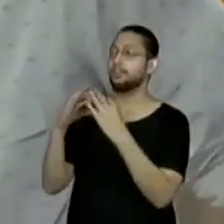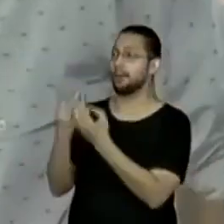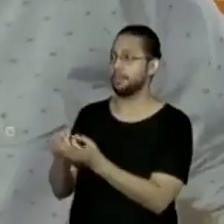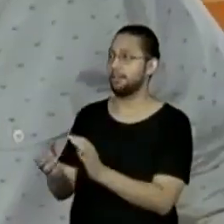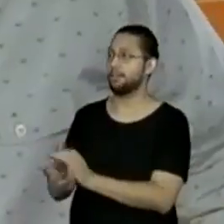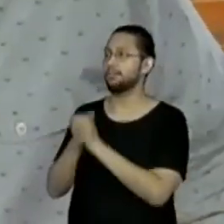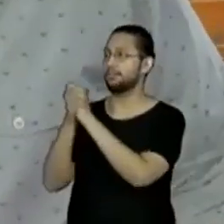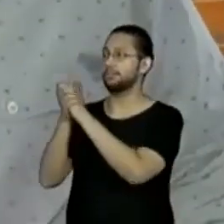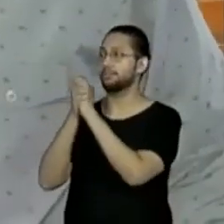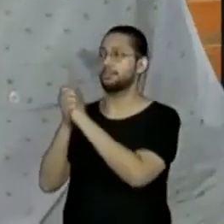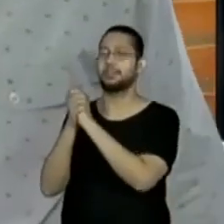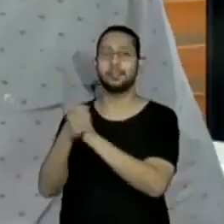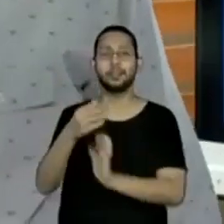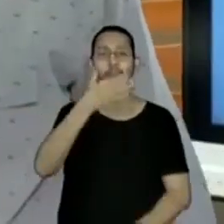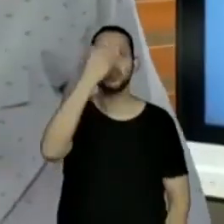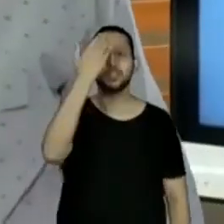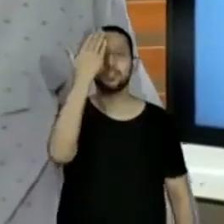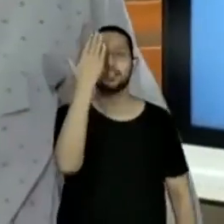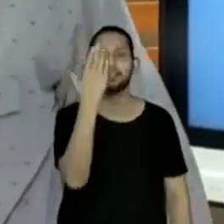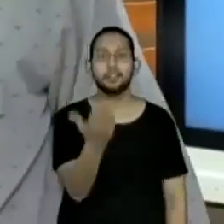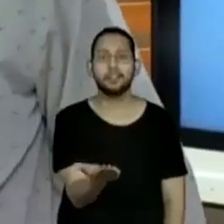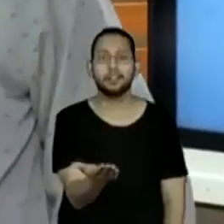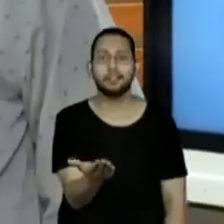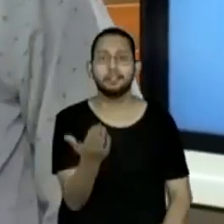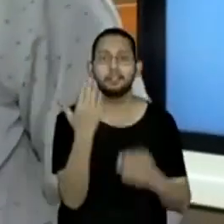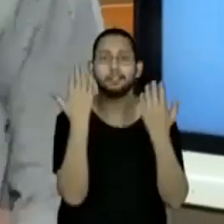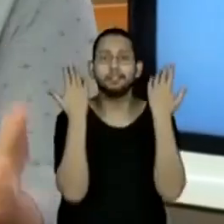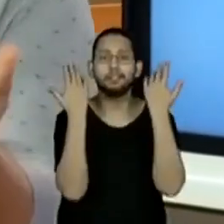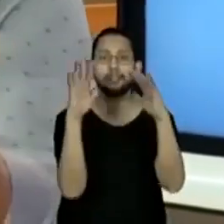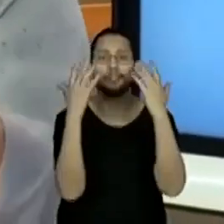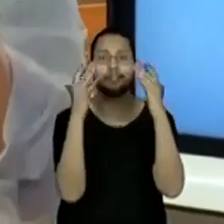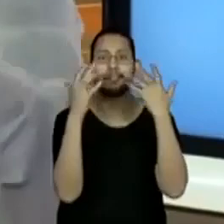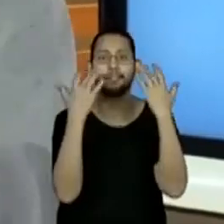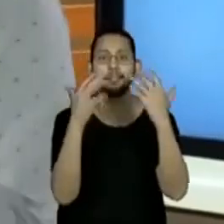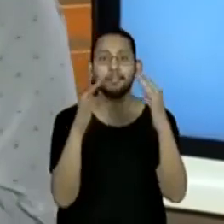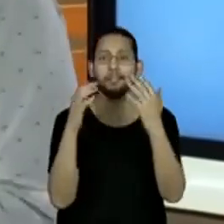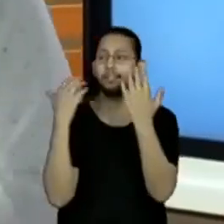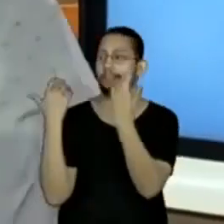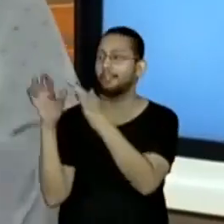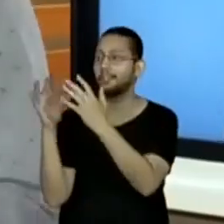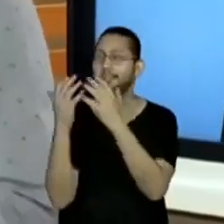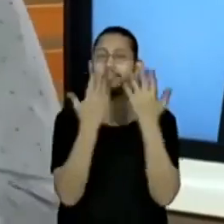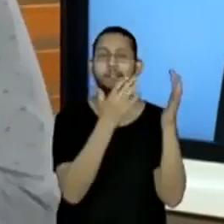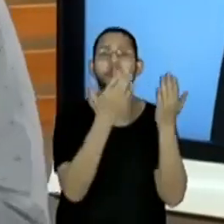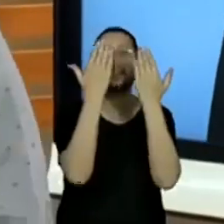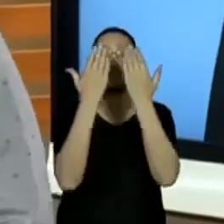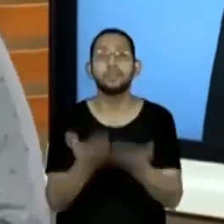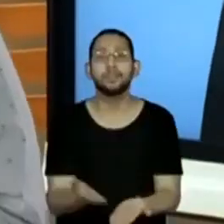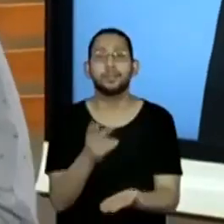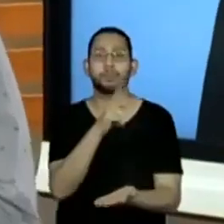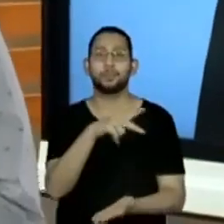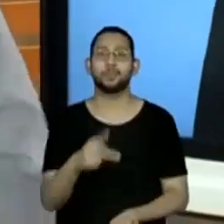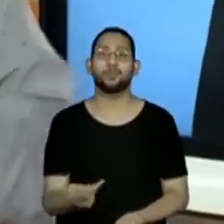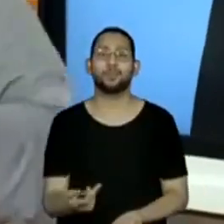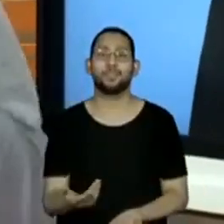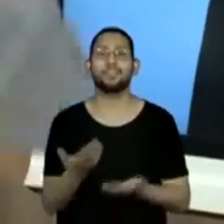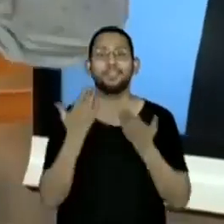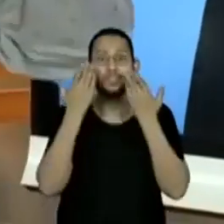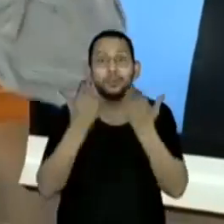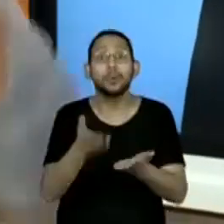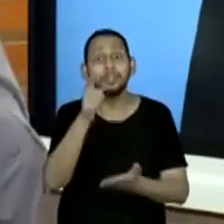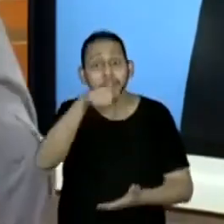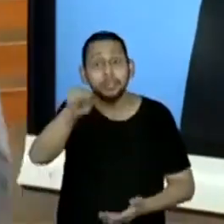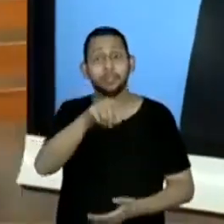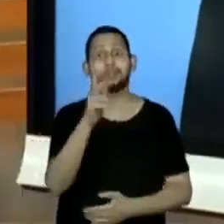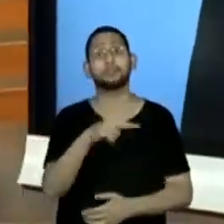da matriz, os professores e professoras. Então, para quem está assistindo essa aula, muito obrigado, tá, professoras? Vocês